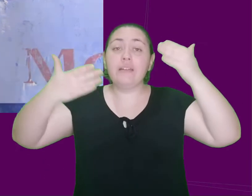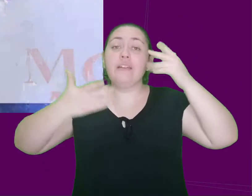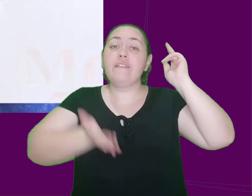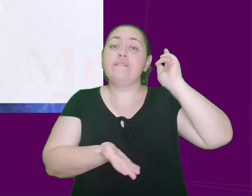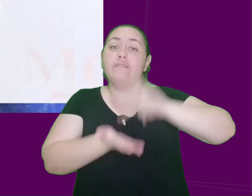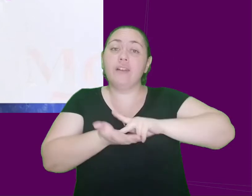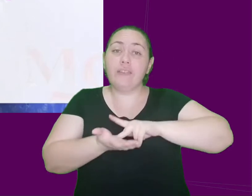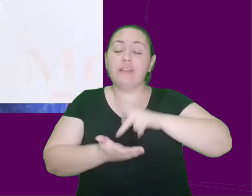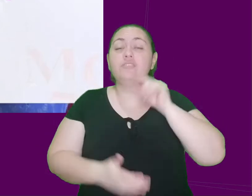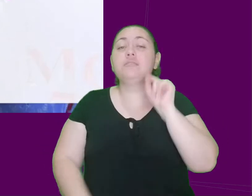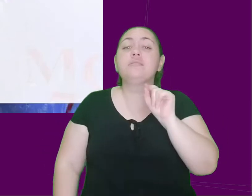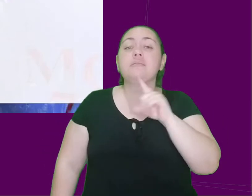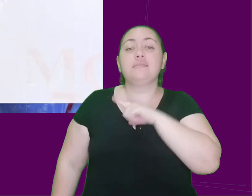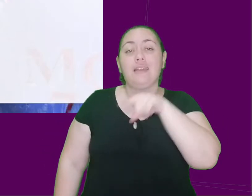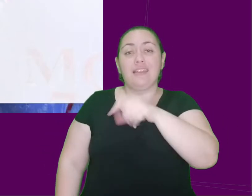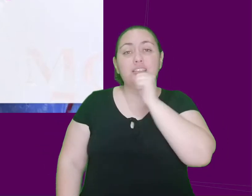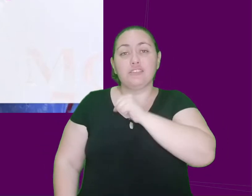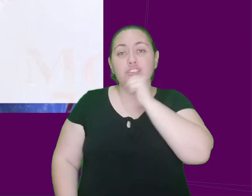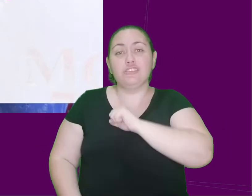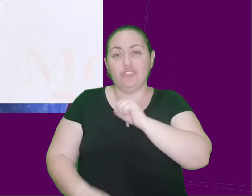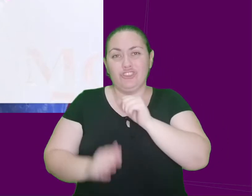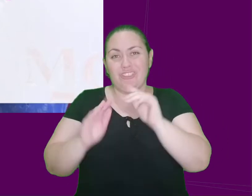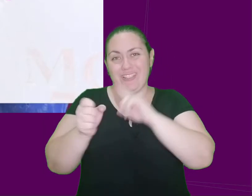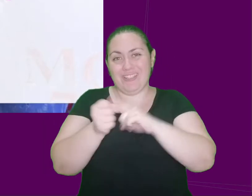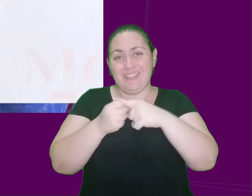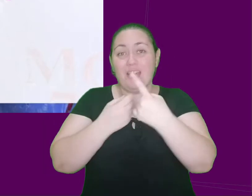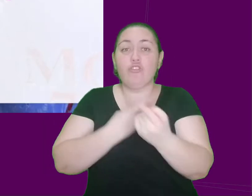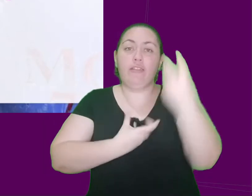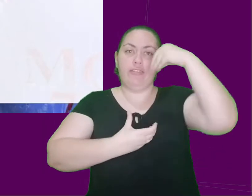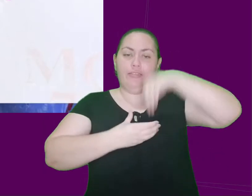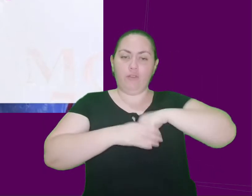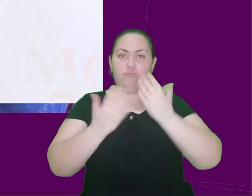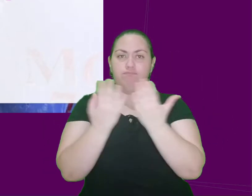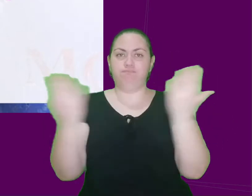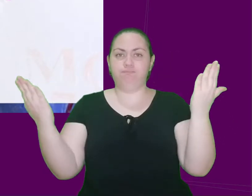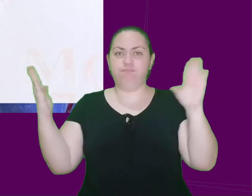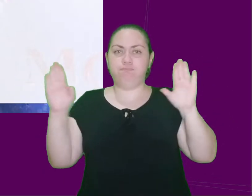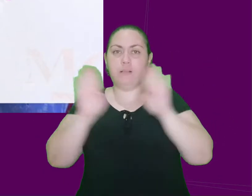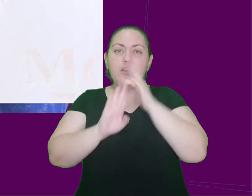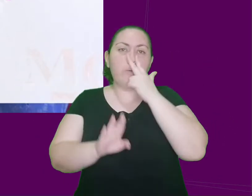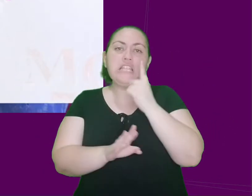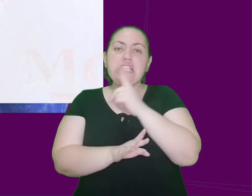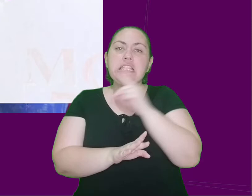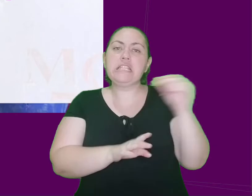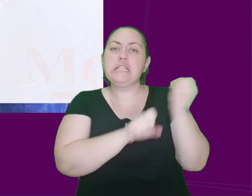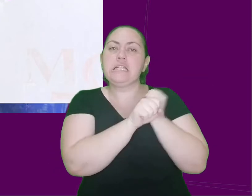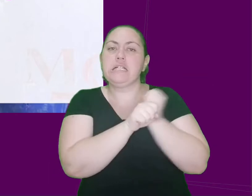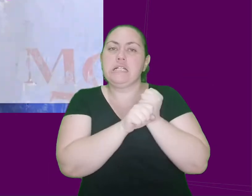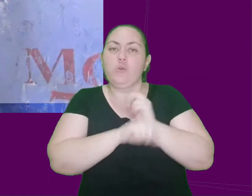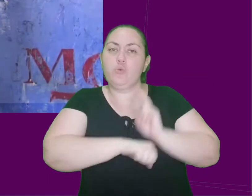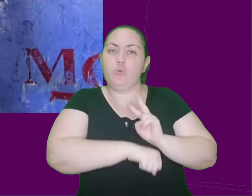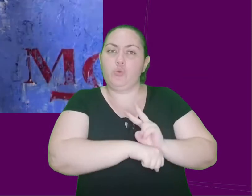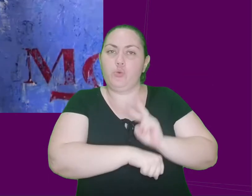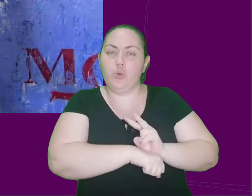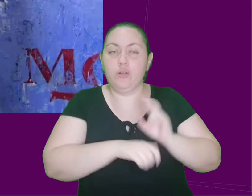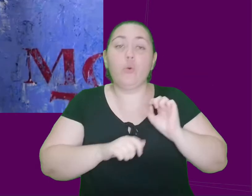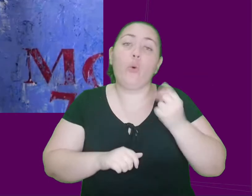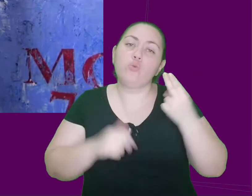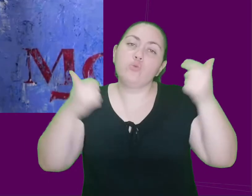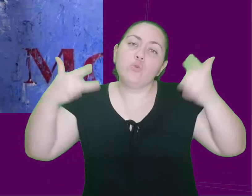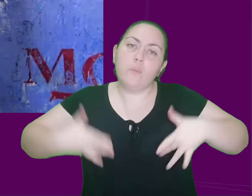antiga estava dentro de um espaço cercado por muralhas centenárias, ou o que sobrava delas.